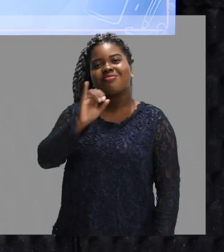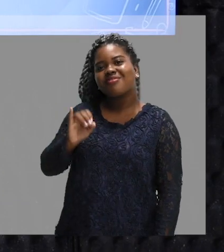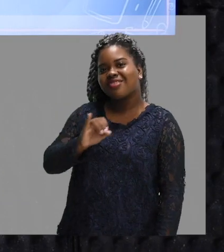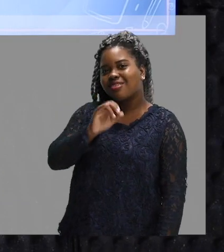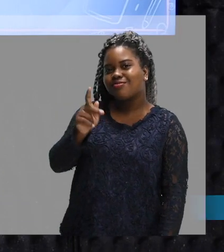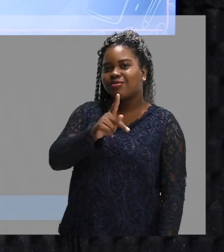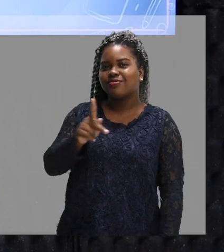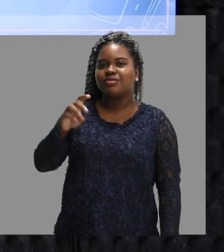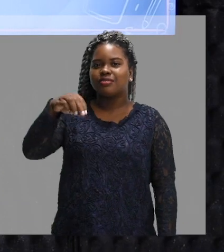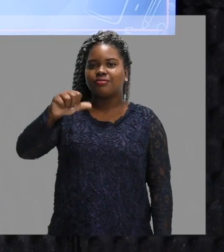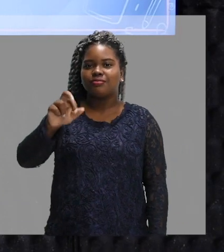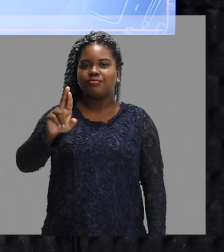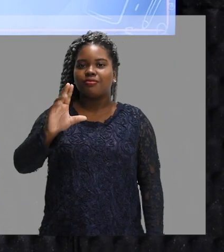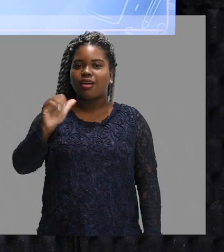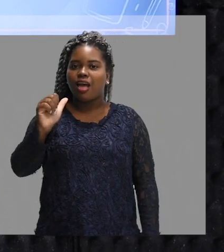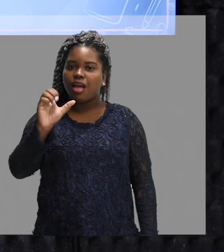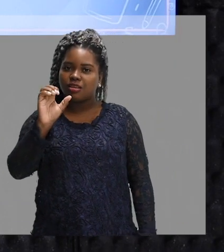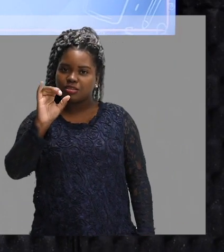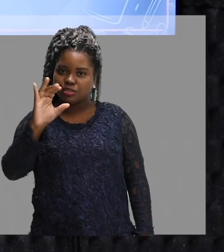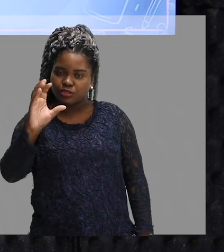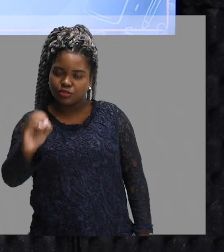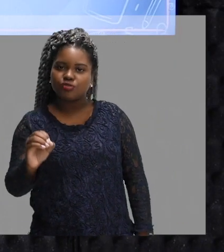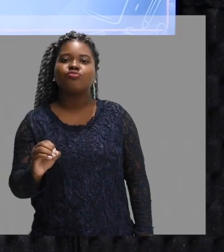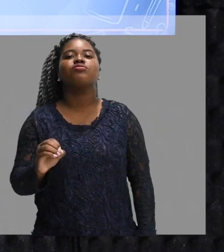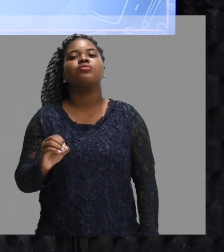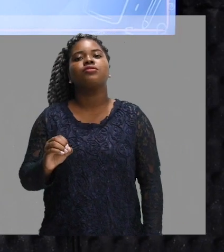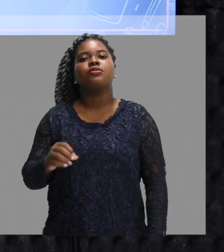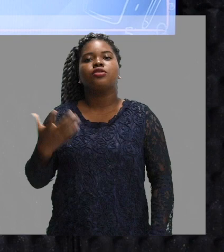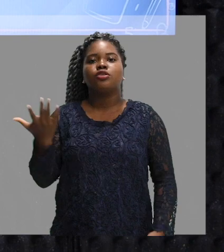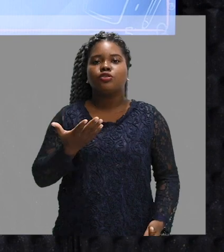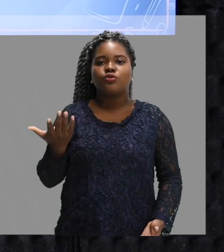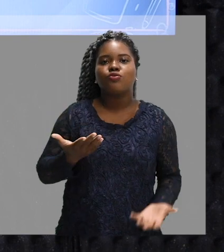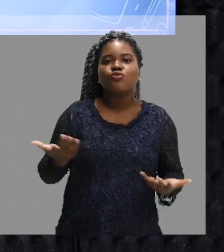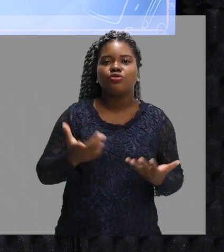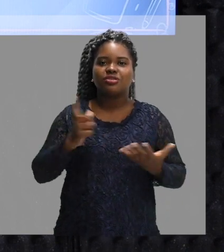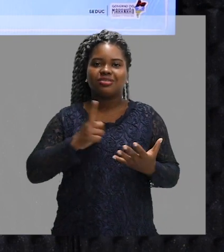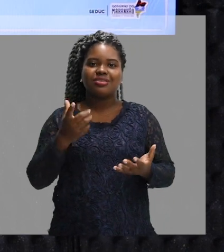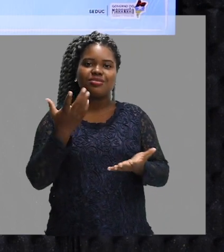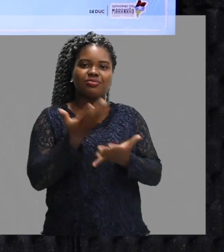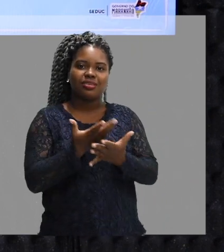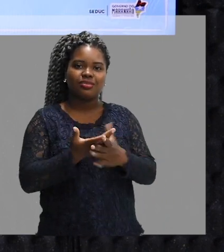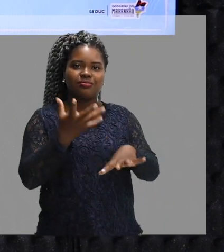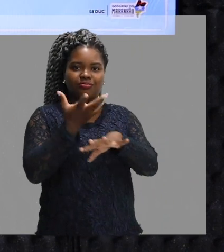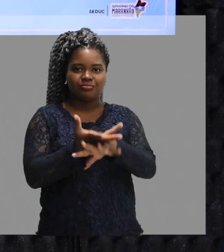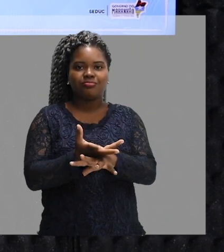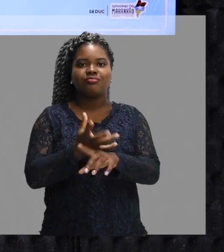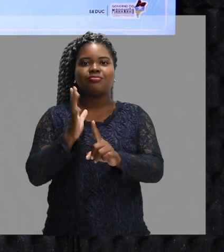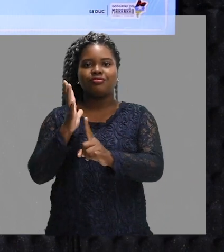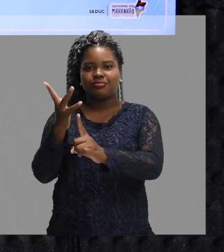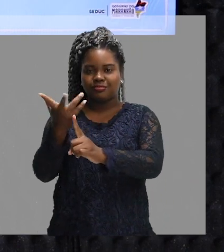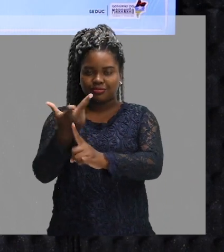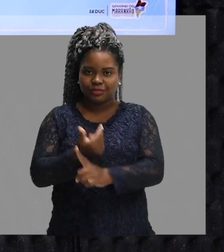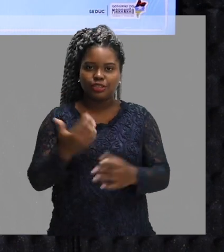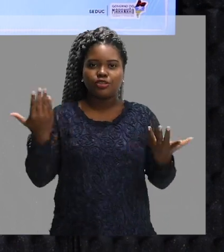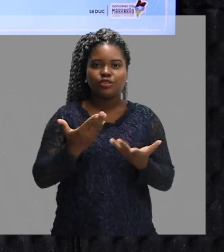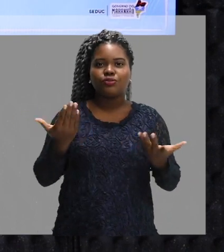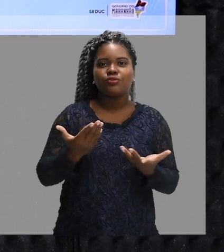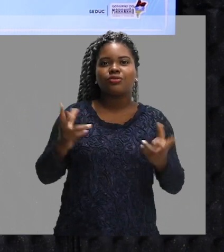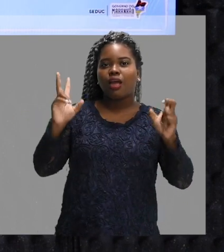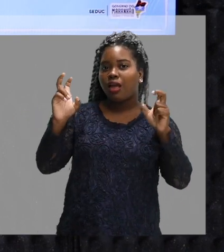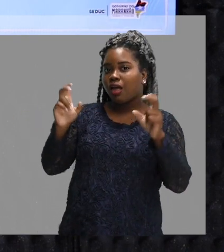Oi, gente. Professor Marcos Dominici aqui. Hoje a gente vai continuar nossa aula de arte e hoje é sobre Egito Antigo e Mesopotâmia,